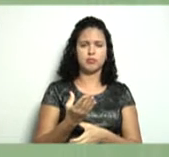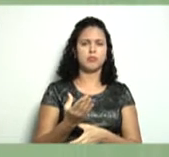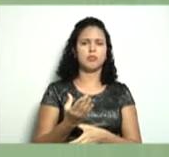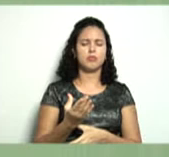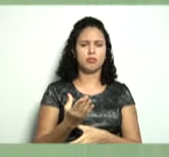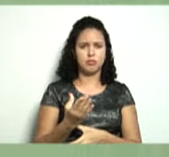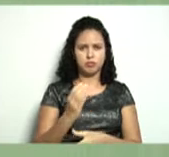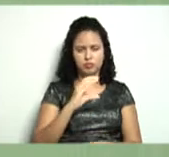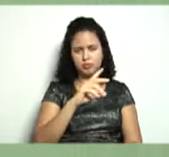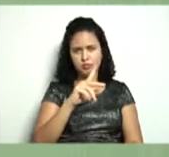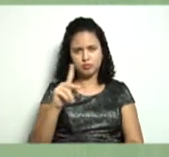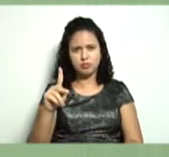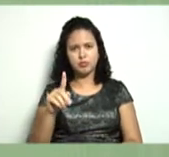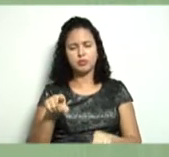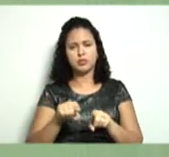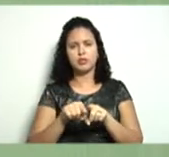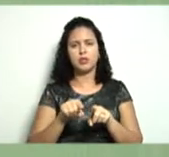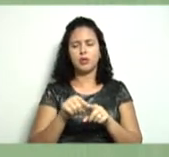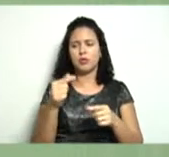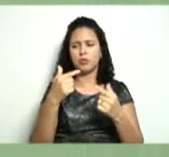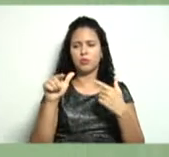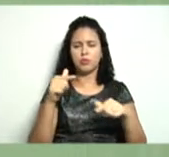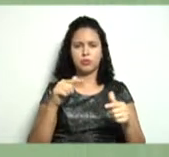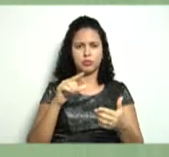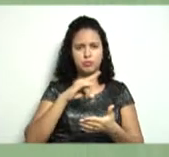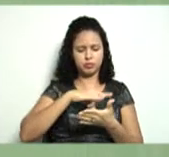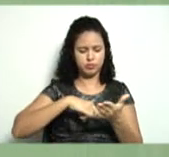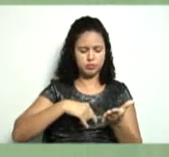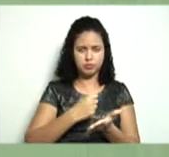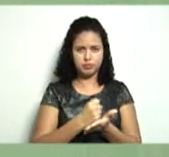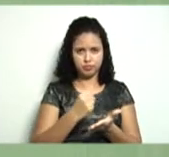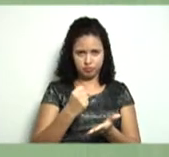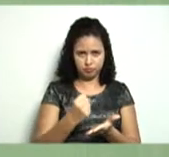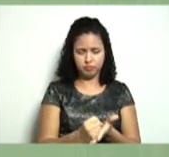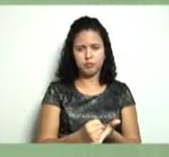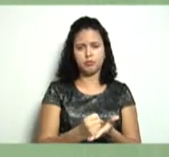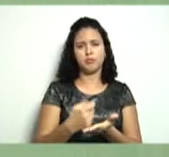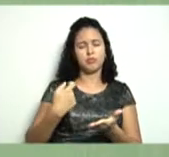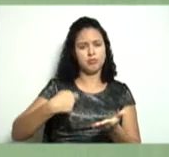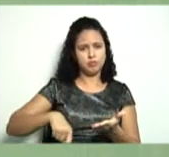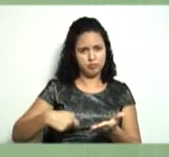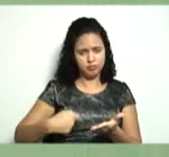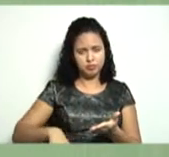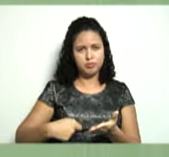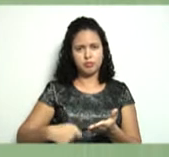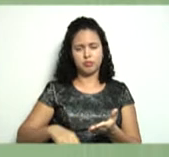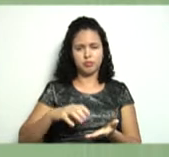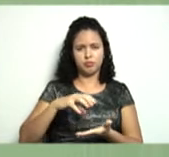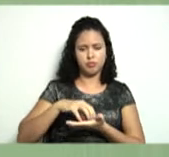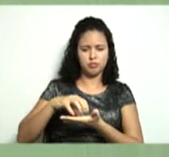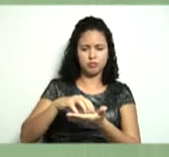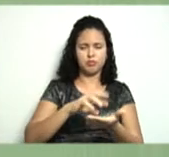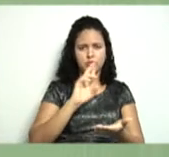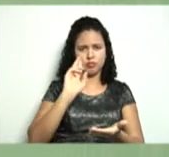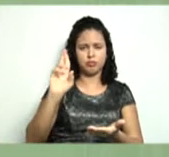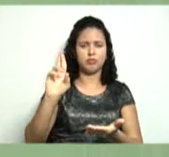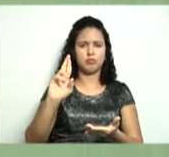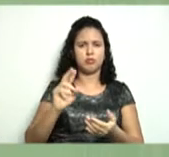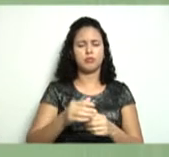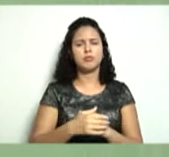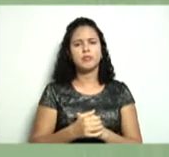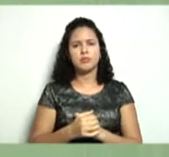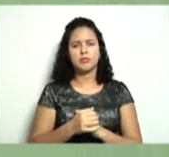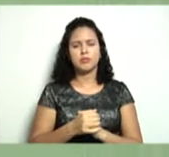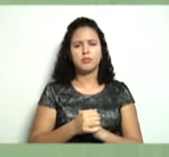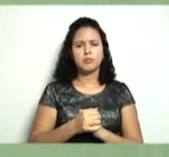cooperativa, além de outros documentos que forem considerados necessários ao órgão competente.